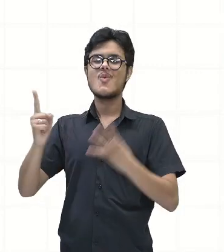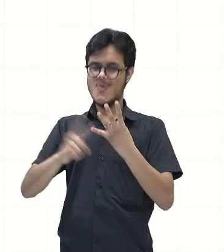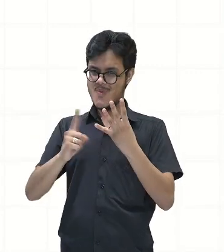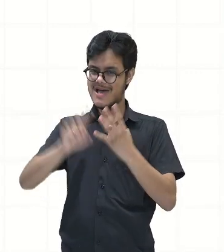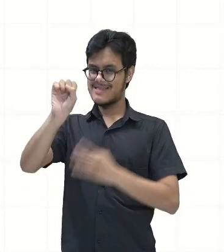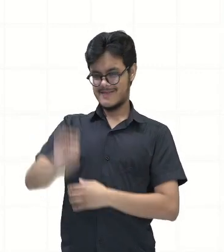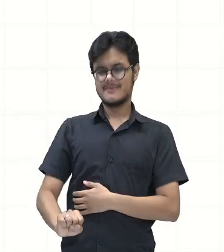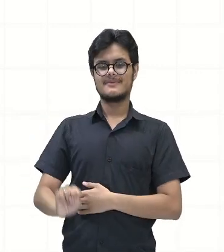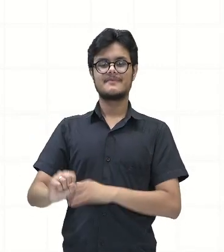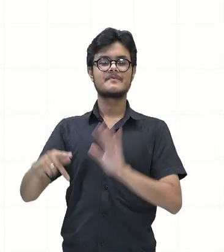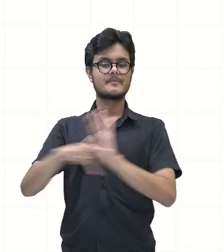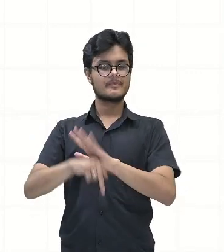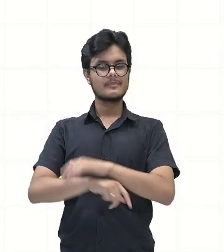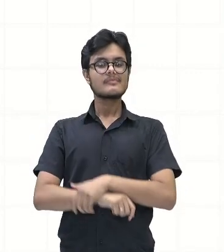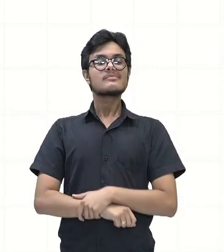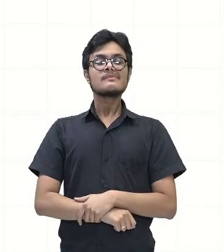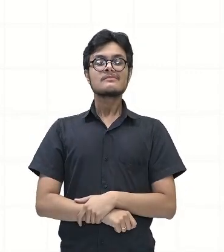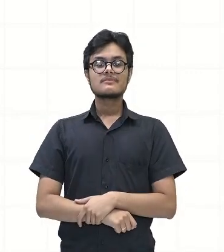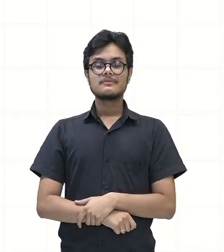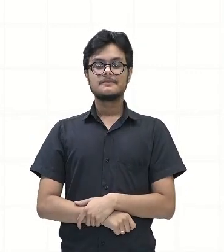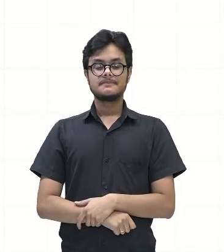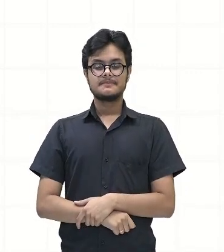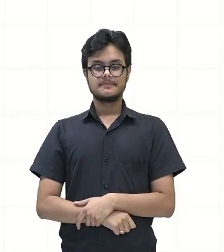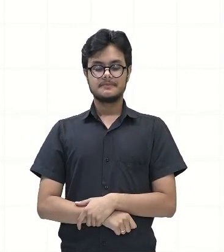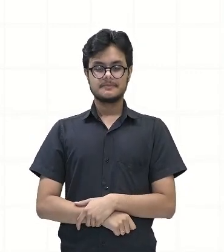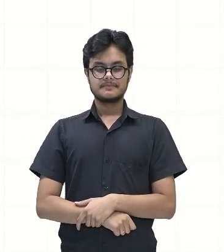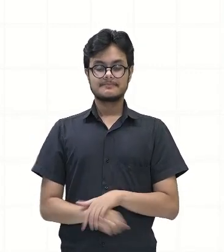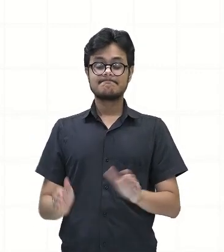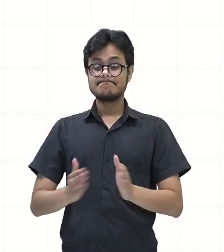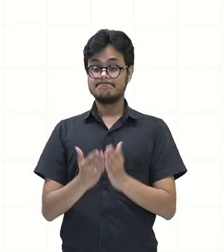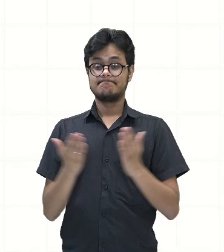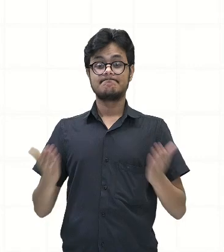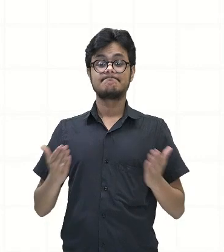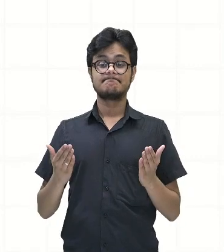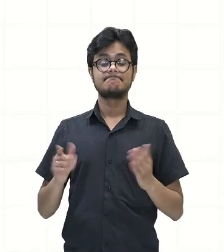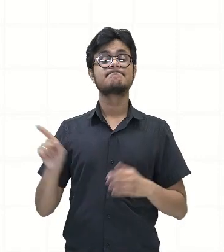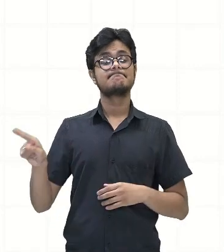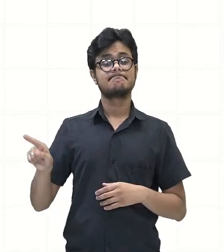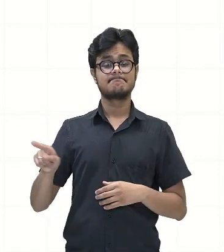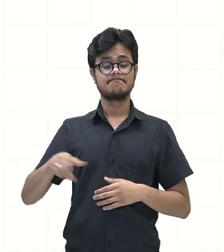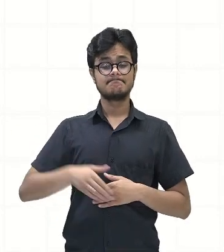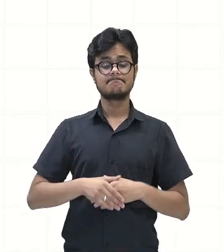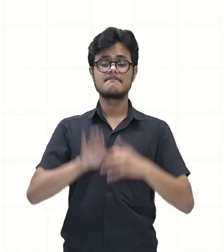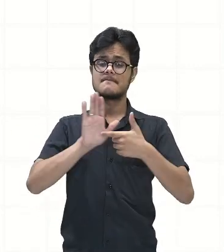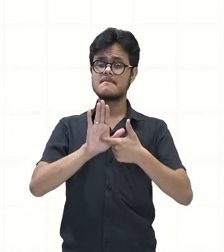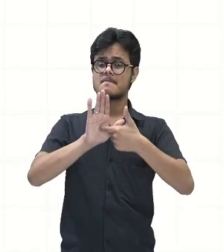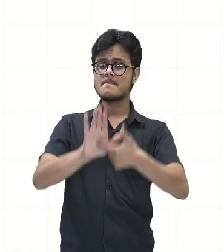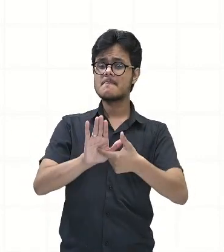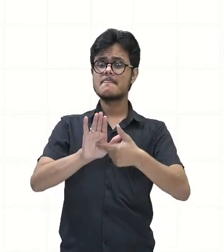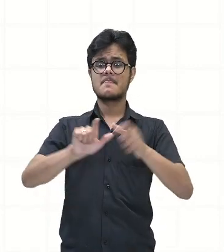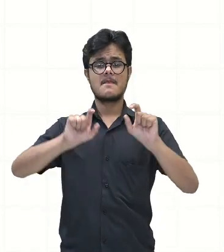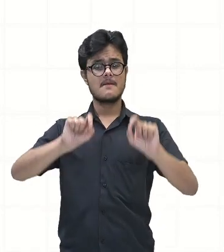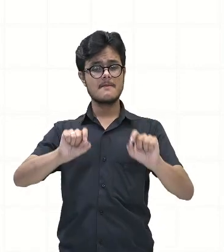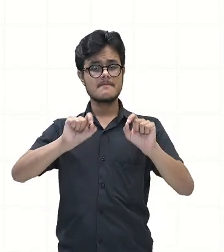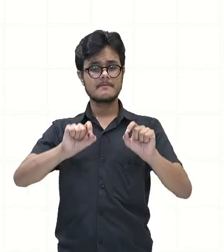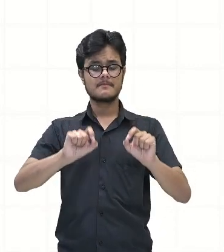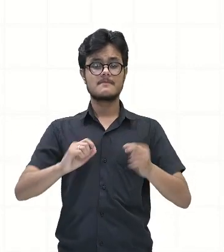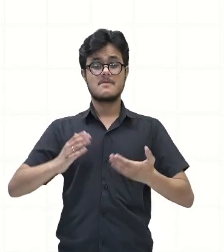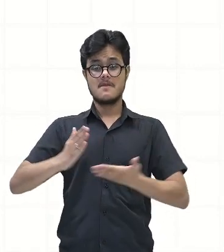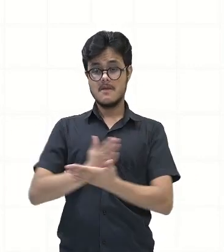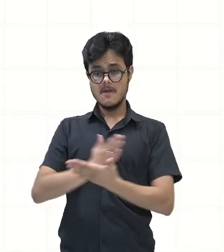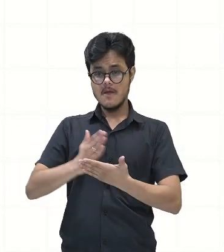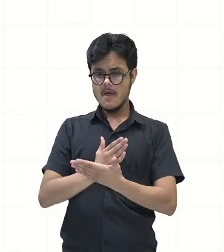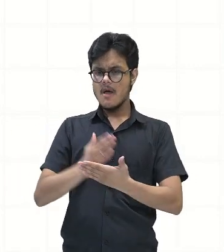do território brasileiro, certo, pessoal? E aí, a gente segue mostrando um aspecto